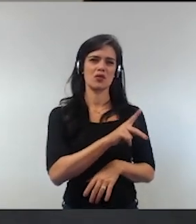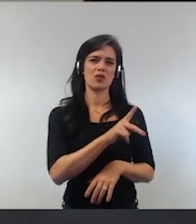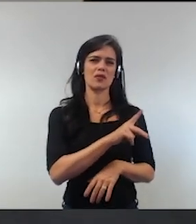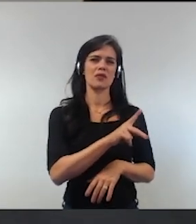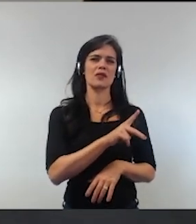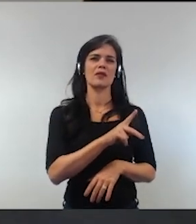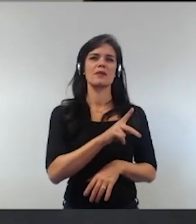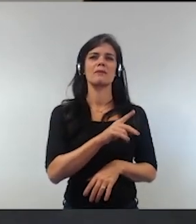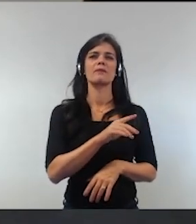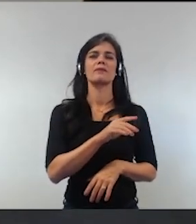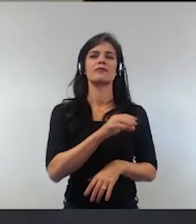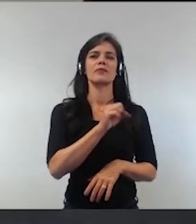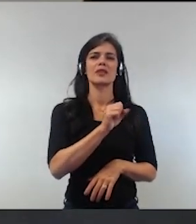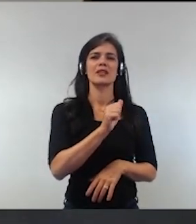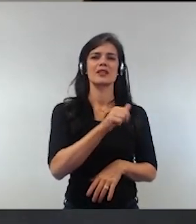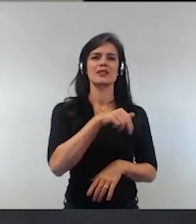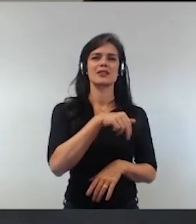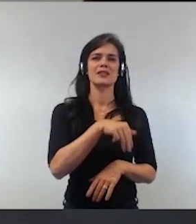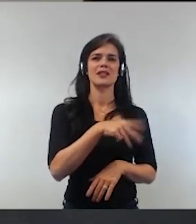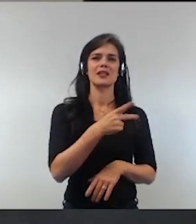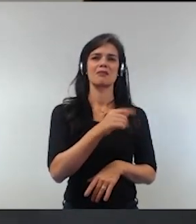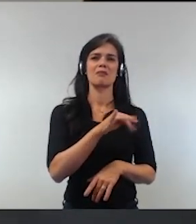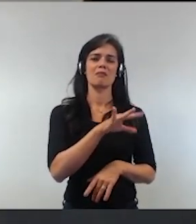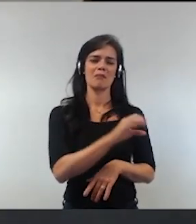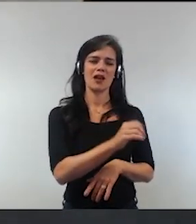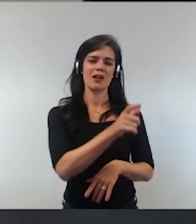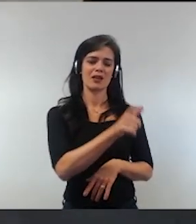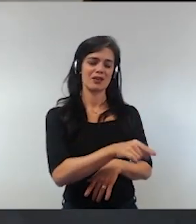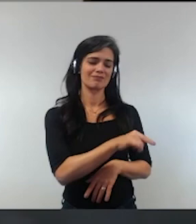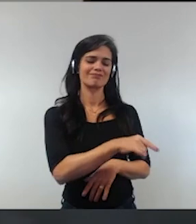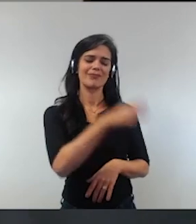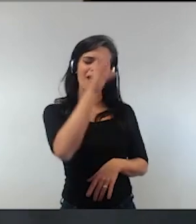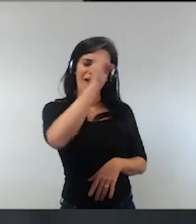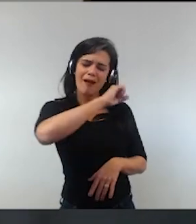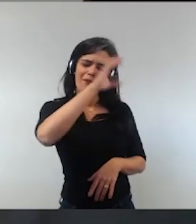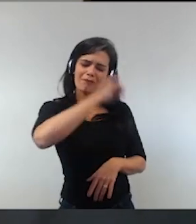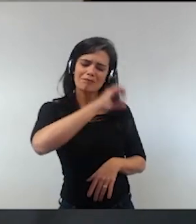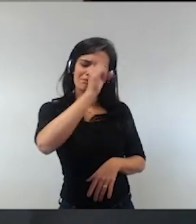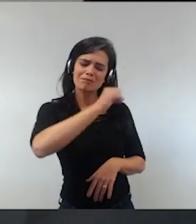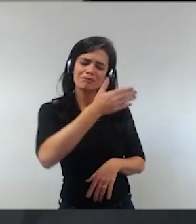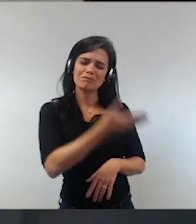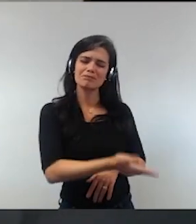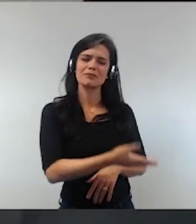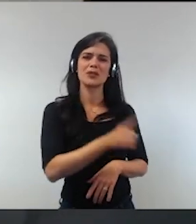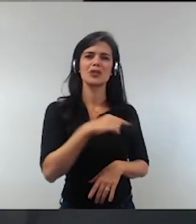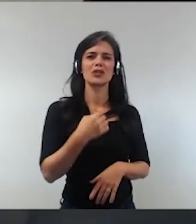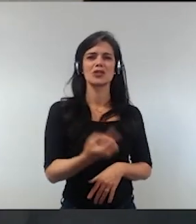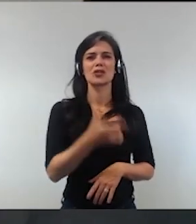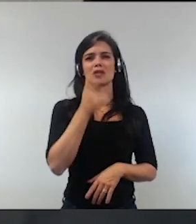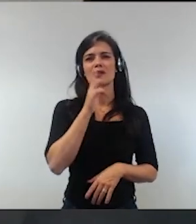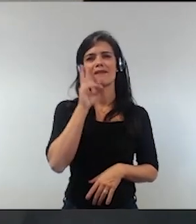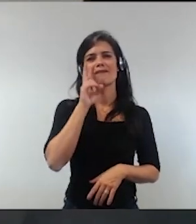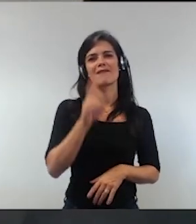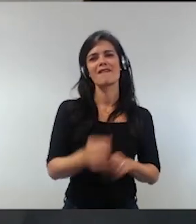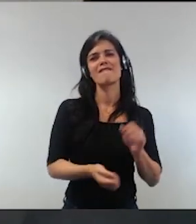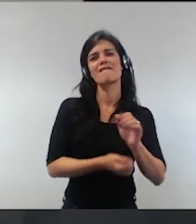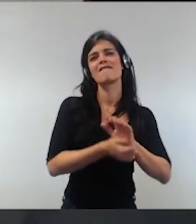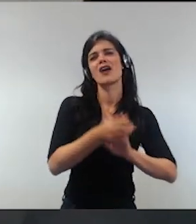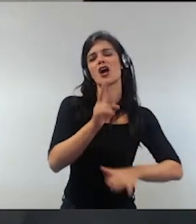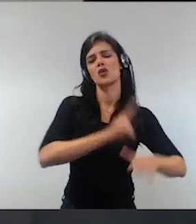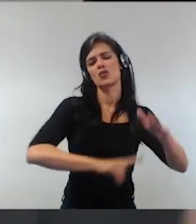Sampaio Ferraz, né? E aprendemos muito com ele, e estamos vendo aí um universo de faculdade de